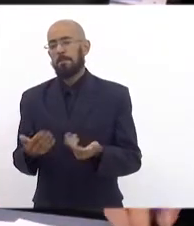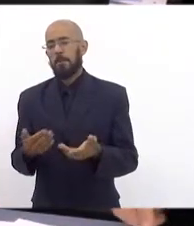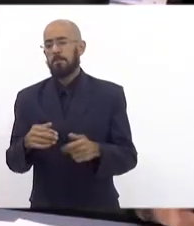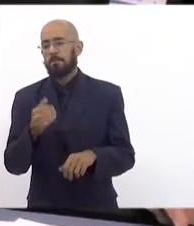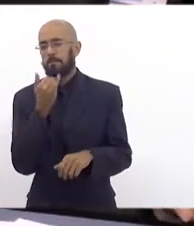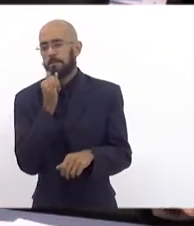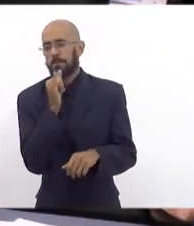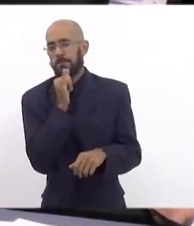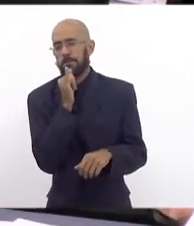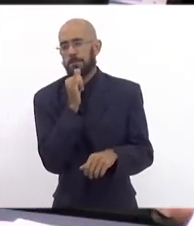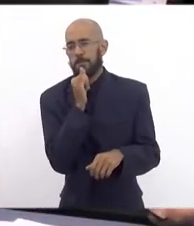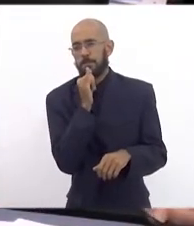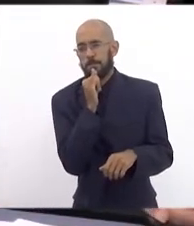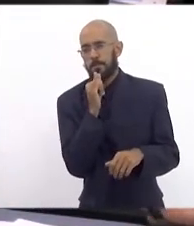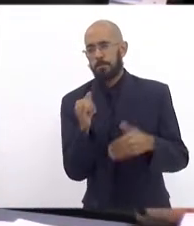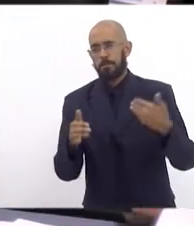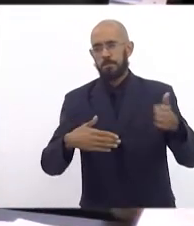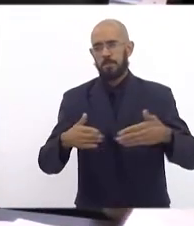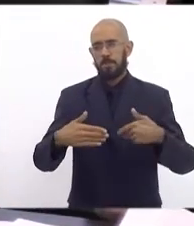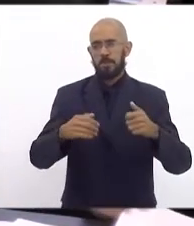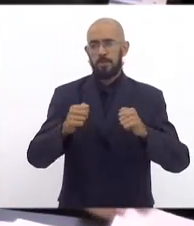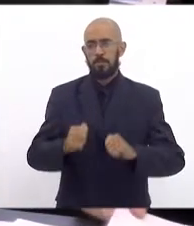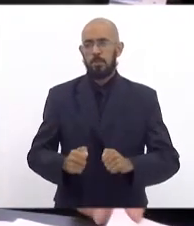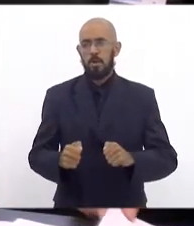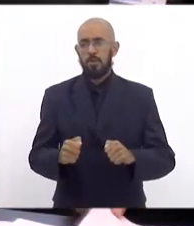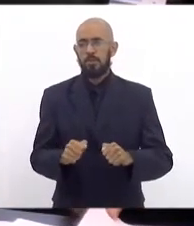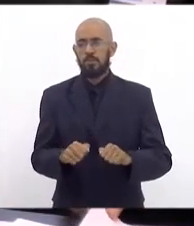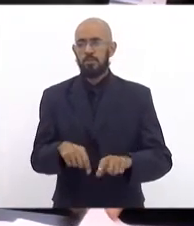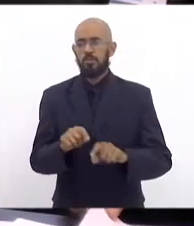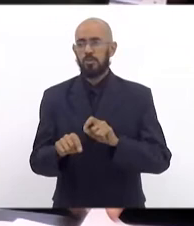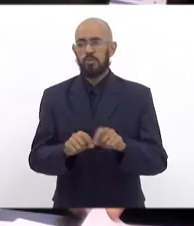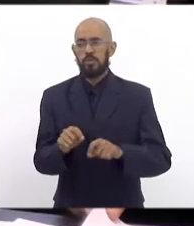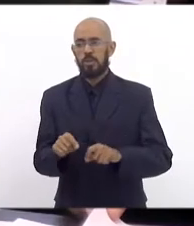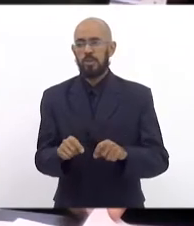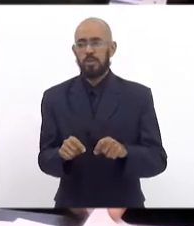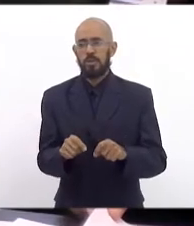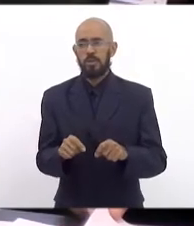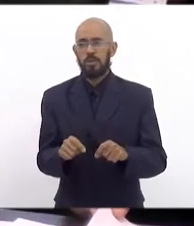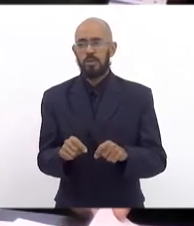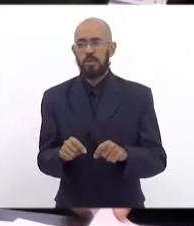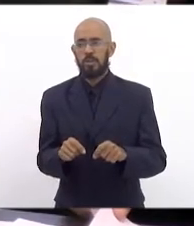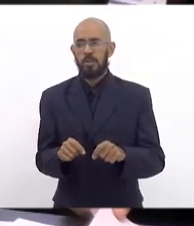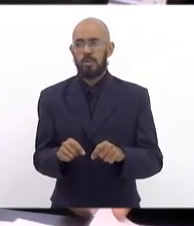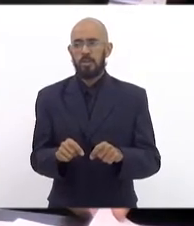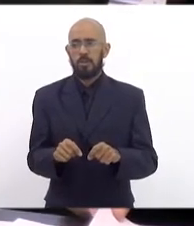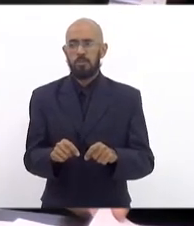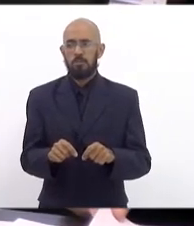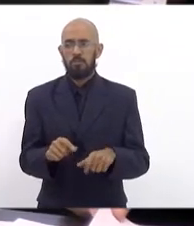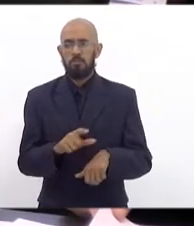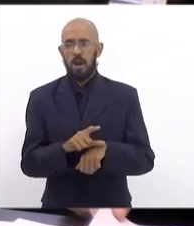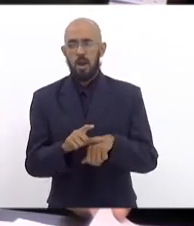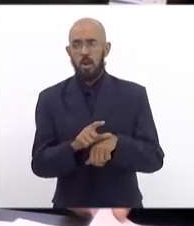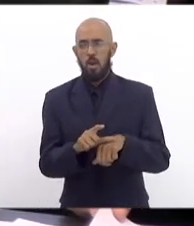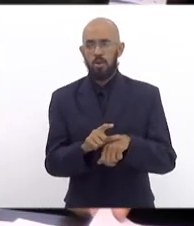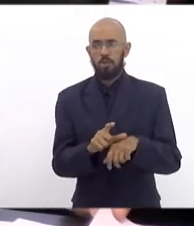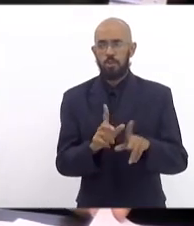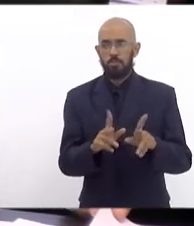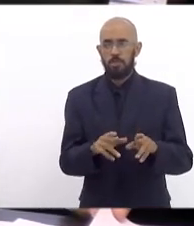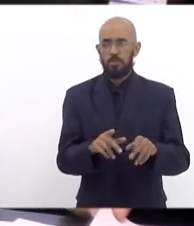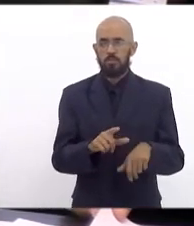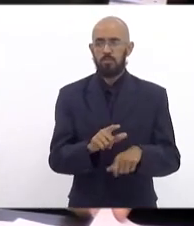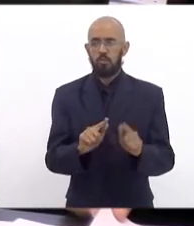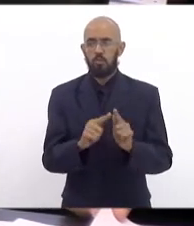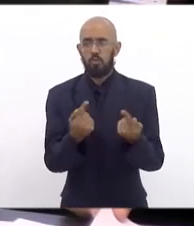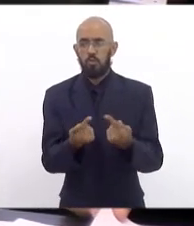uma uma indústria pode ter um estabelecimento comercial no mesmo grupo econômico e a não ser que tem alguma ressalva